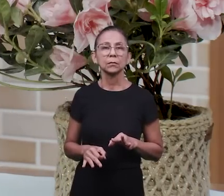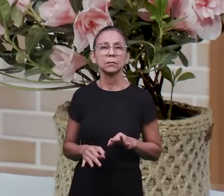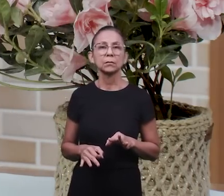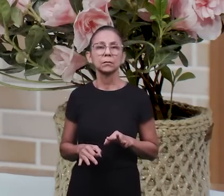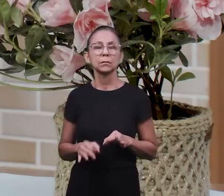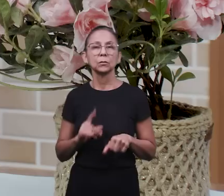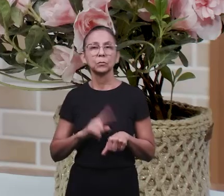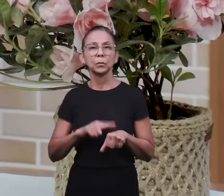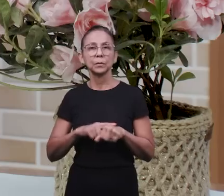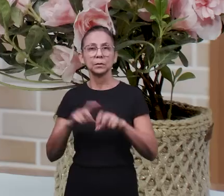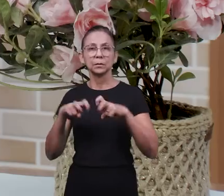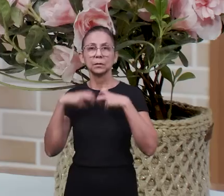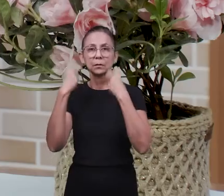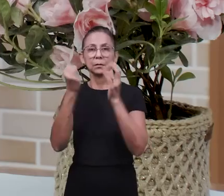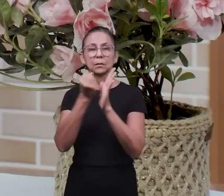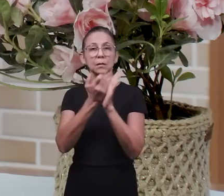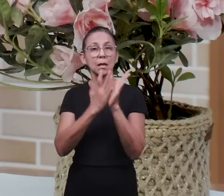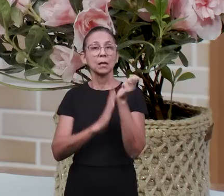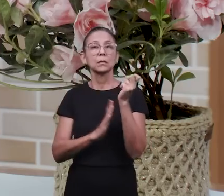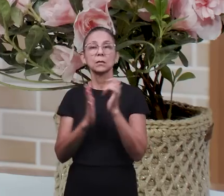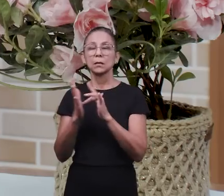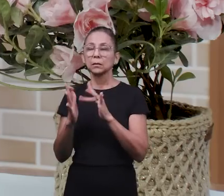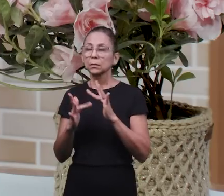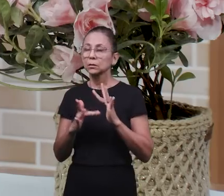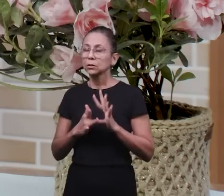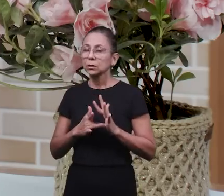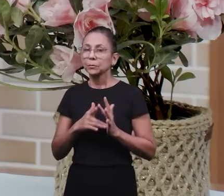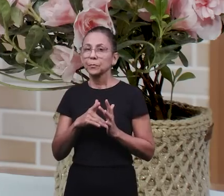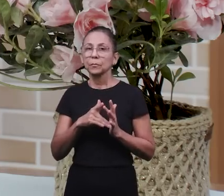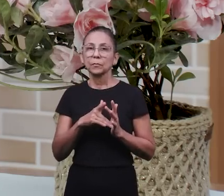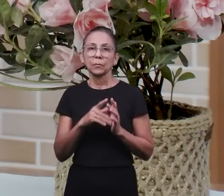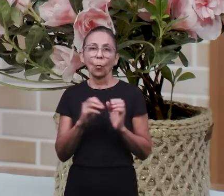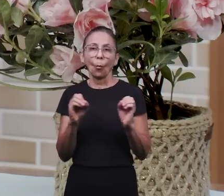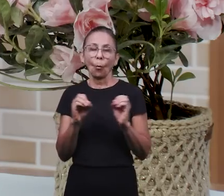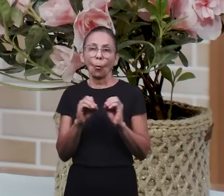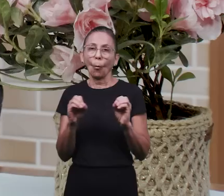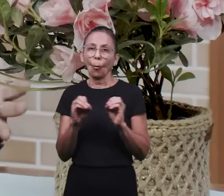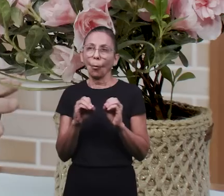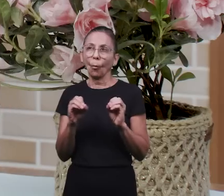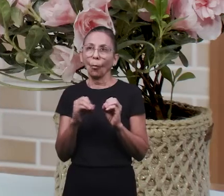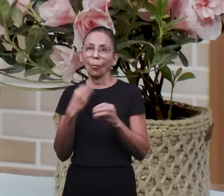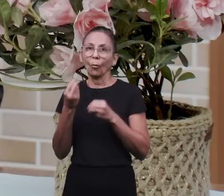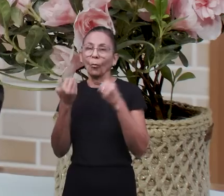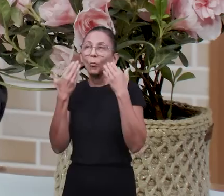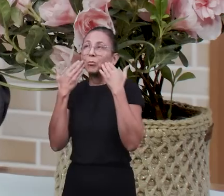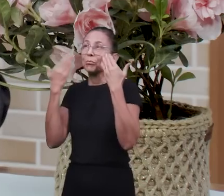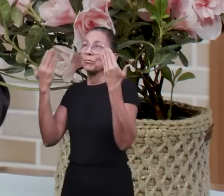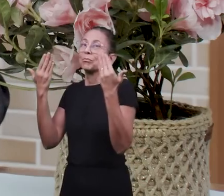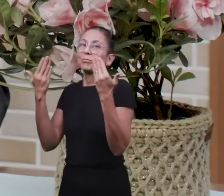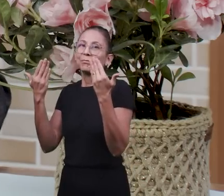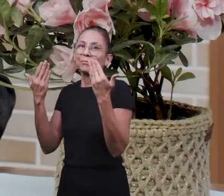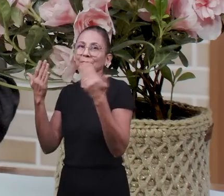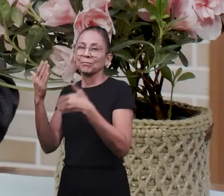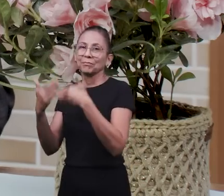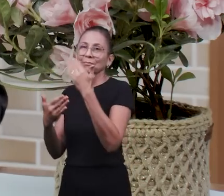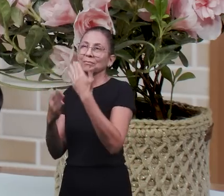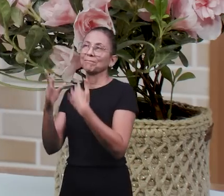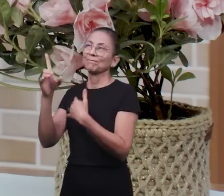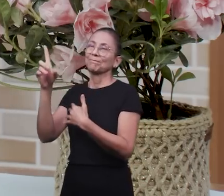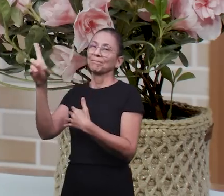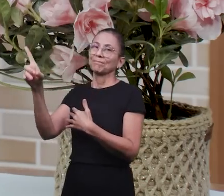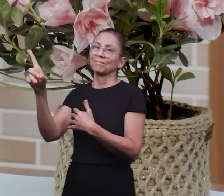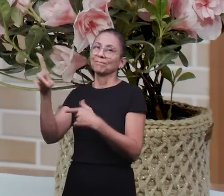de Jesus no início dos nossos cultos, porque sem o clamor pelo sangue de Jesus não temos condições de nos apresentar diante de